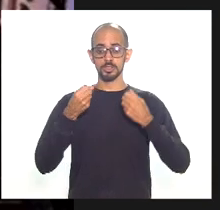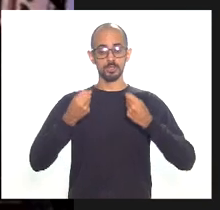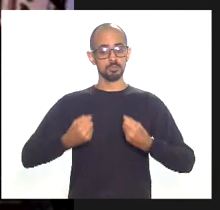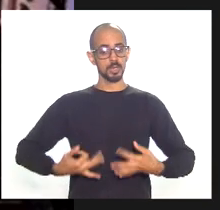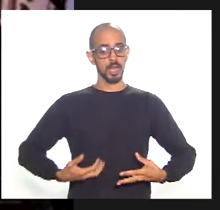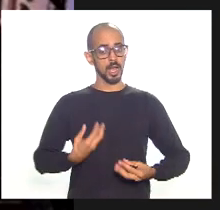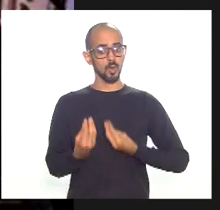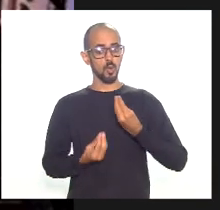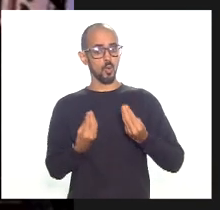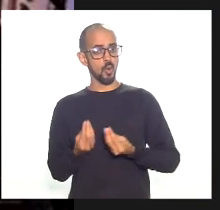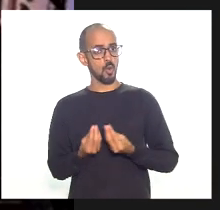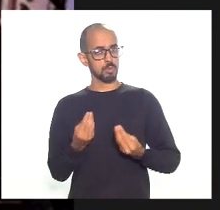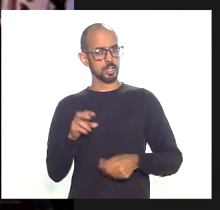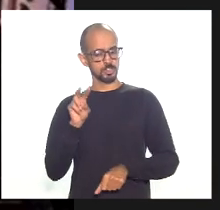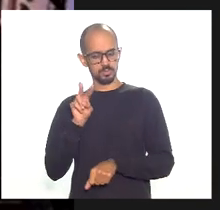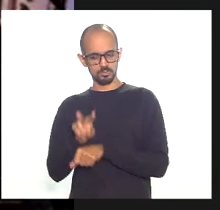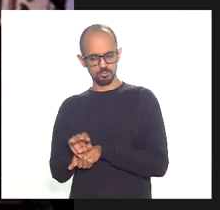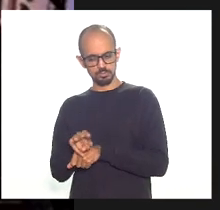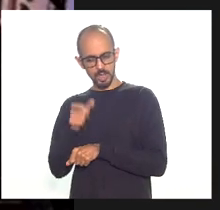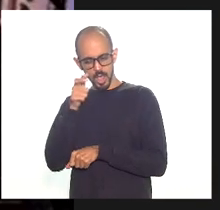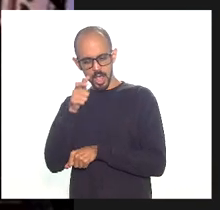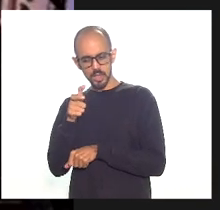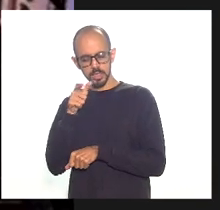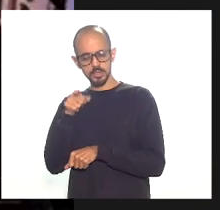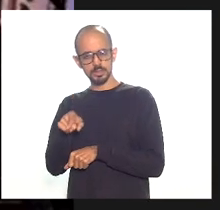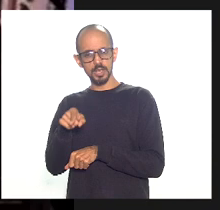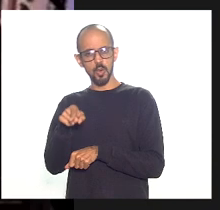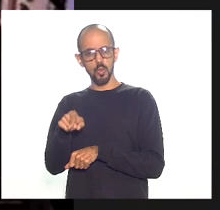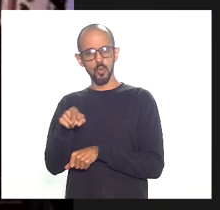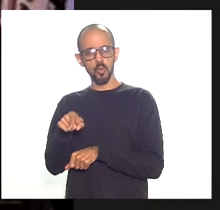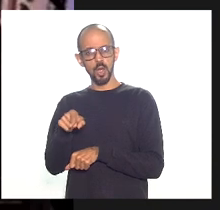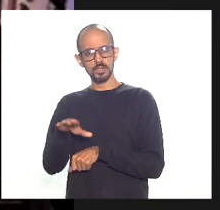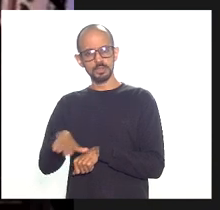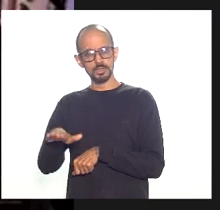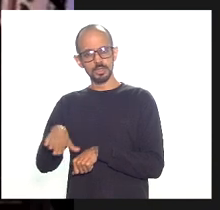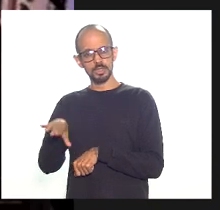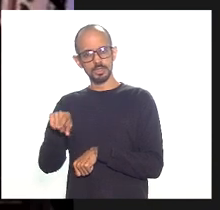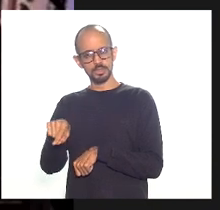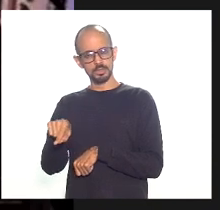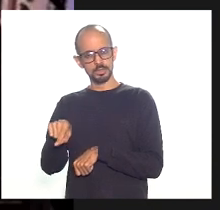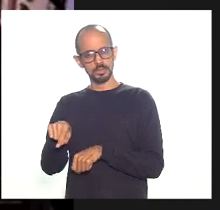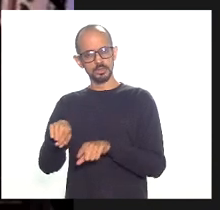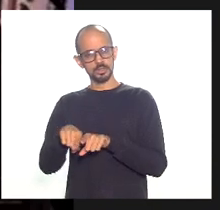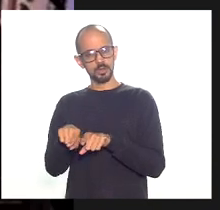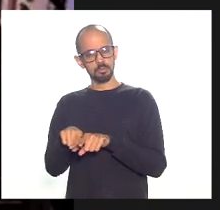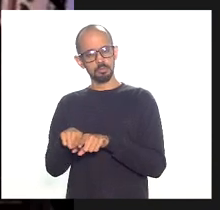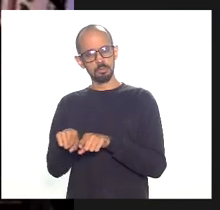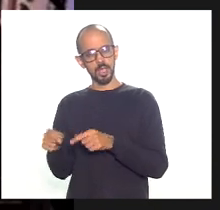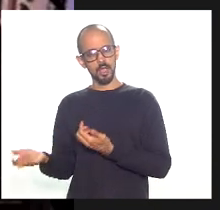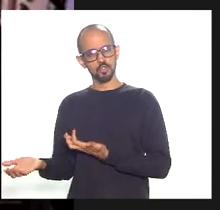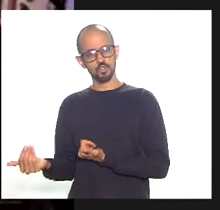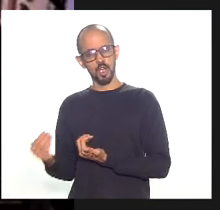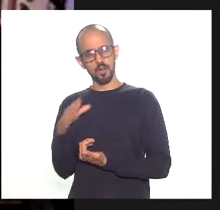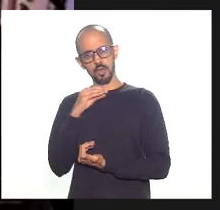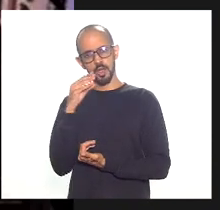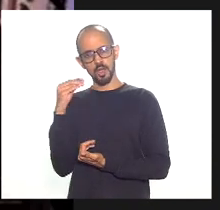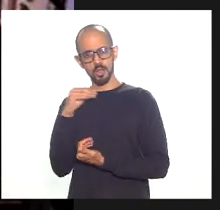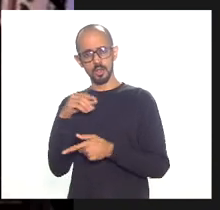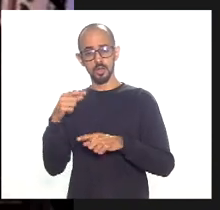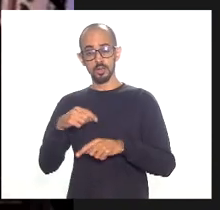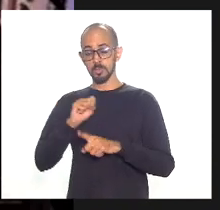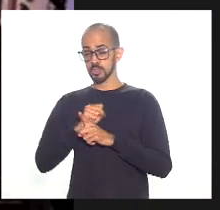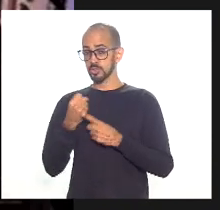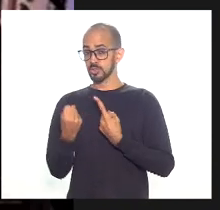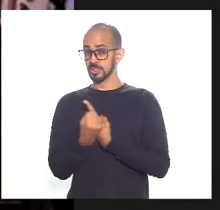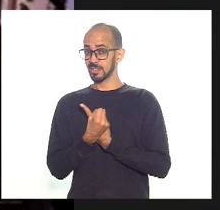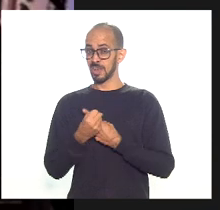nós estarmos atentos às nossas crianças e às nossas adolescentes numa sociedade onde